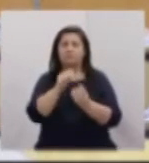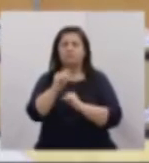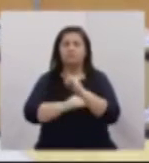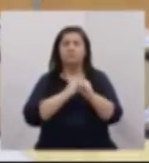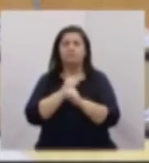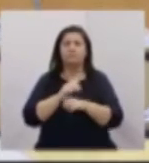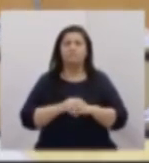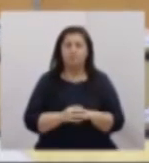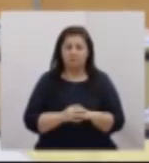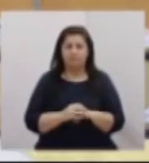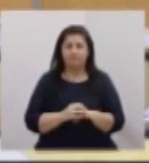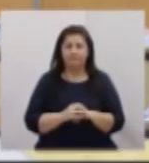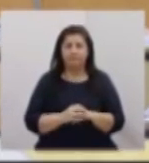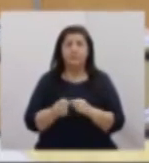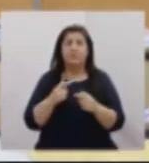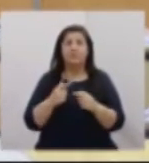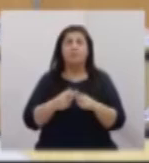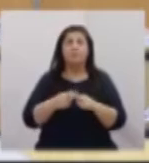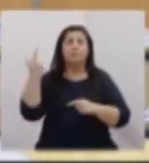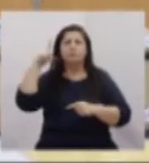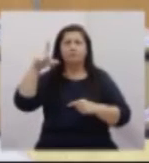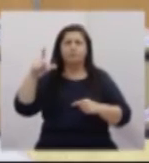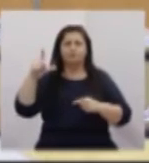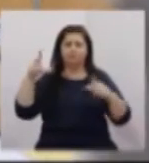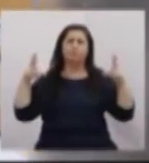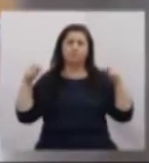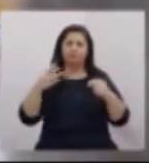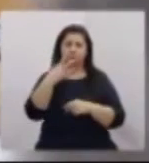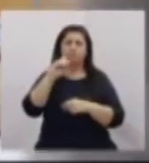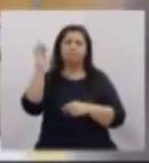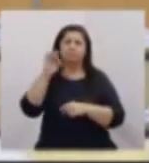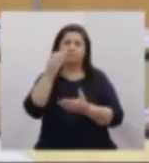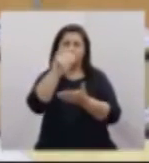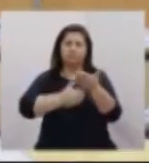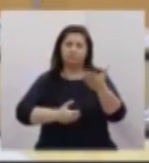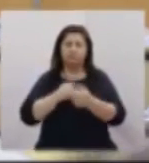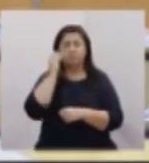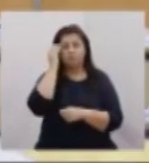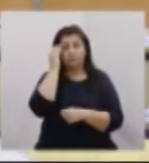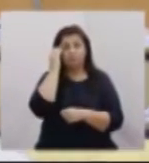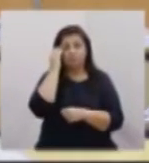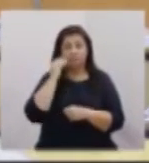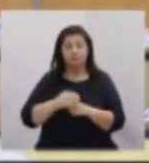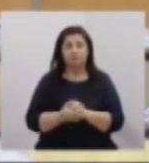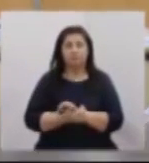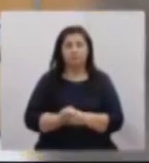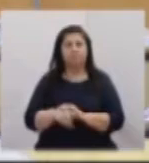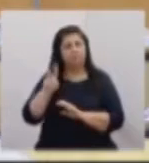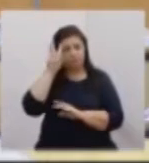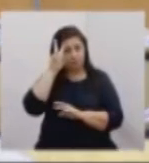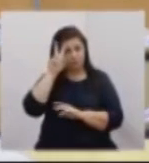ainda, para que eles tenham, os motoristas, 40% de desconto em suas multas de trânsito.